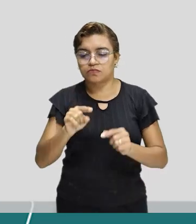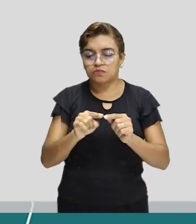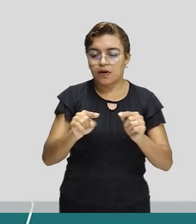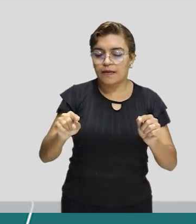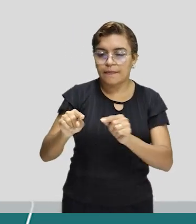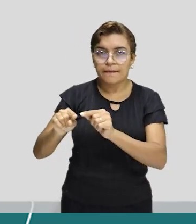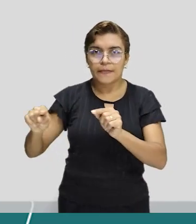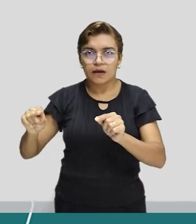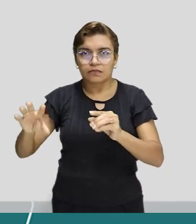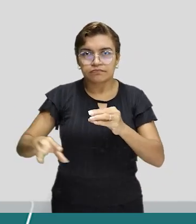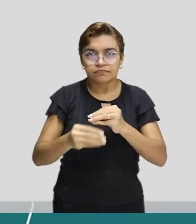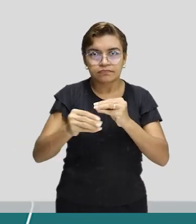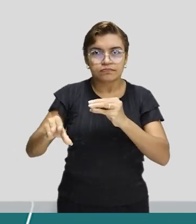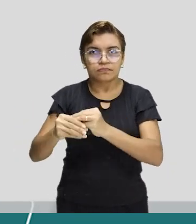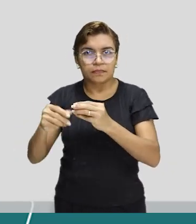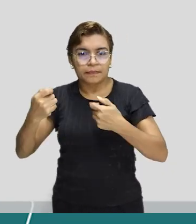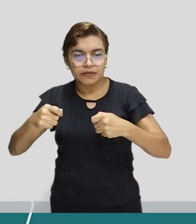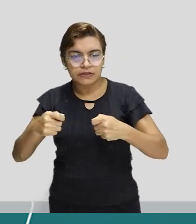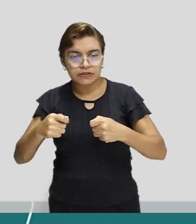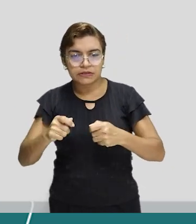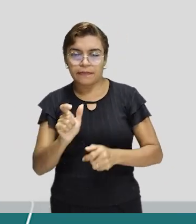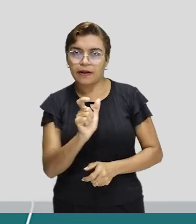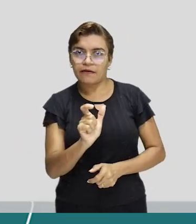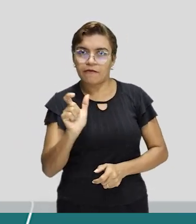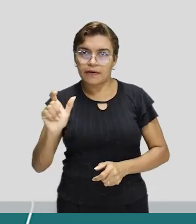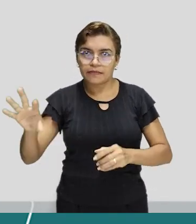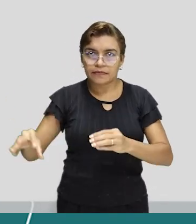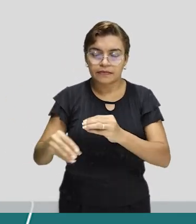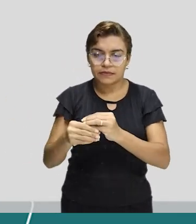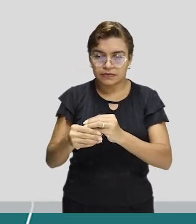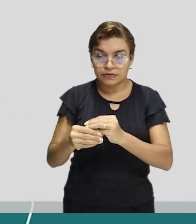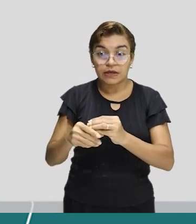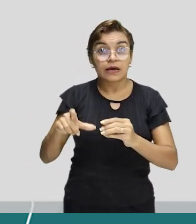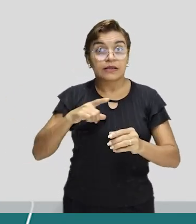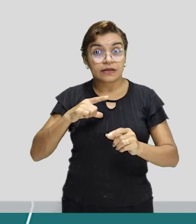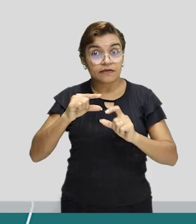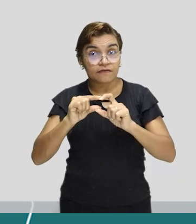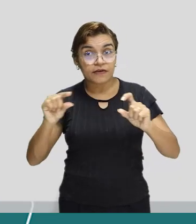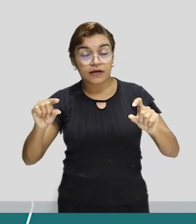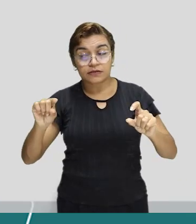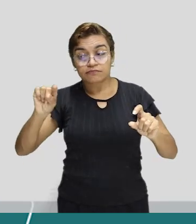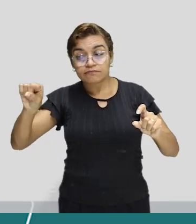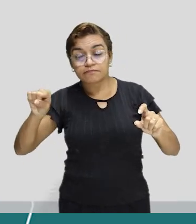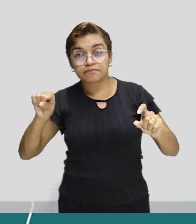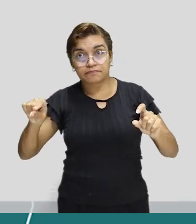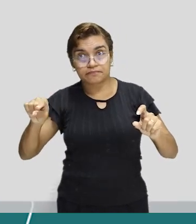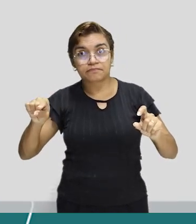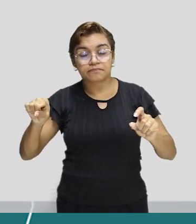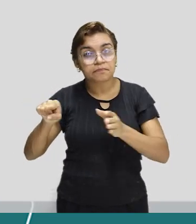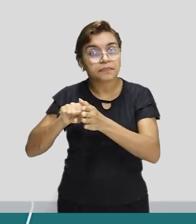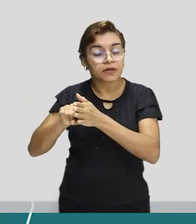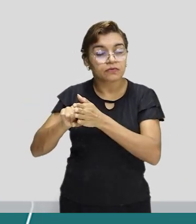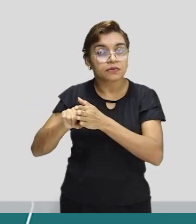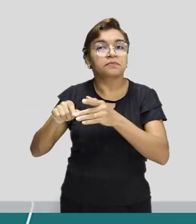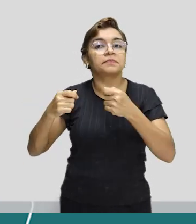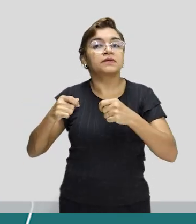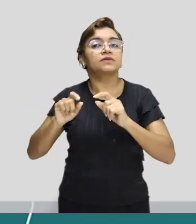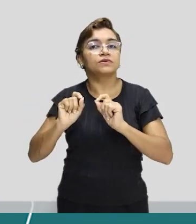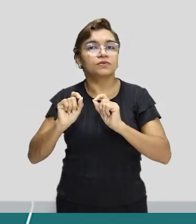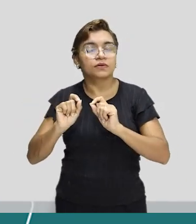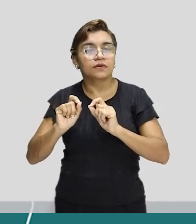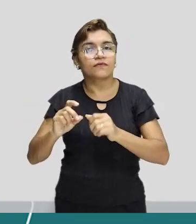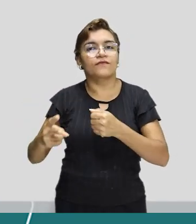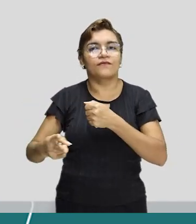uma frase interrogativa? Lá no final tem um ponto de interrogação. Se é uma frase interrogativa, eu sei que eu tenho que usar um